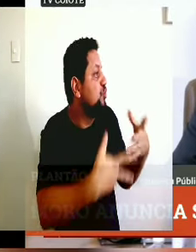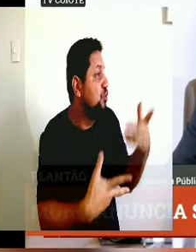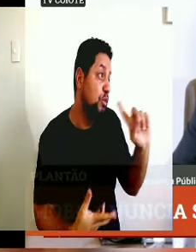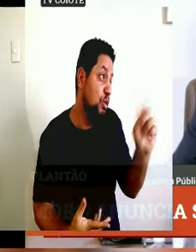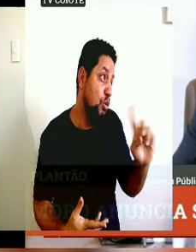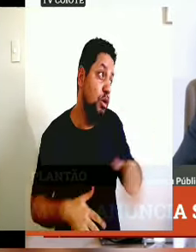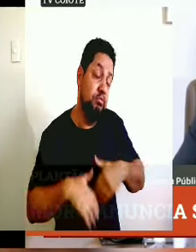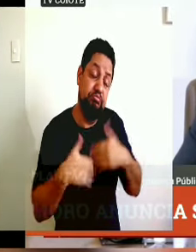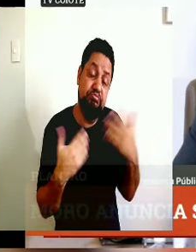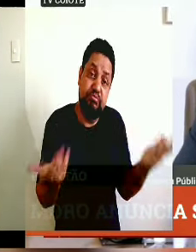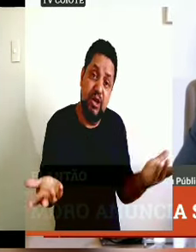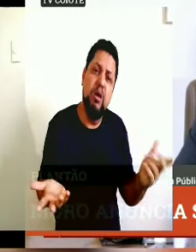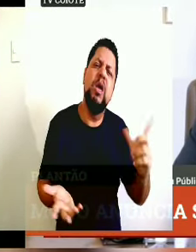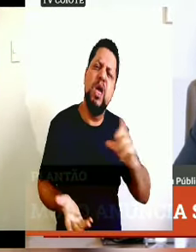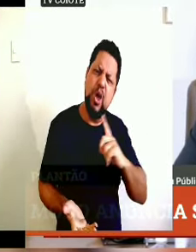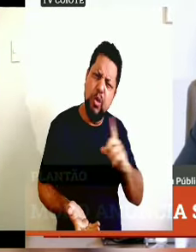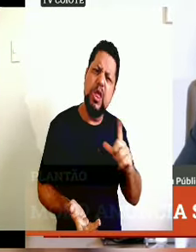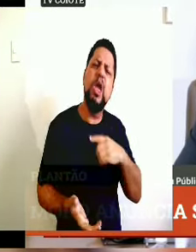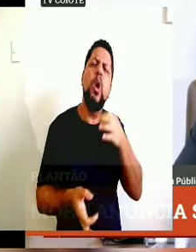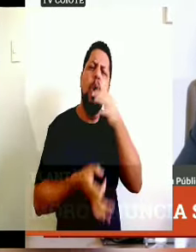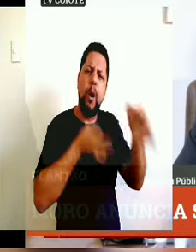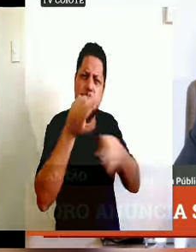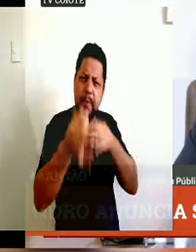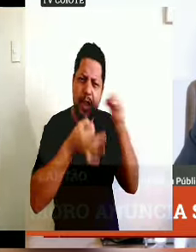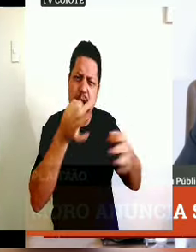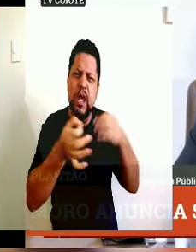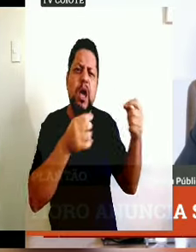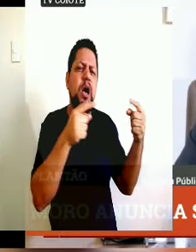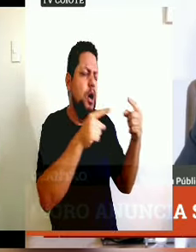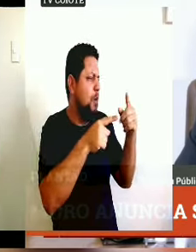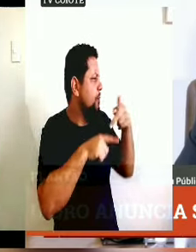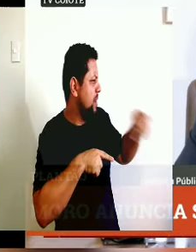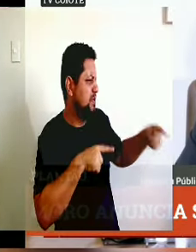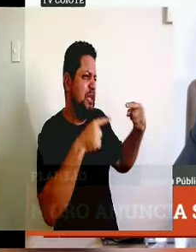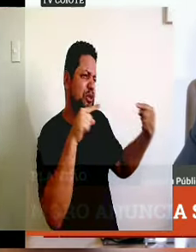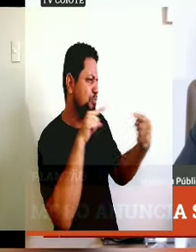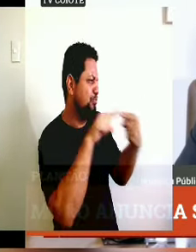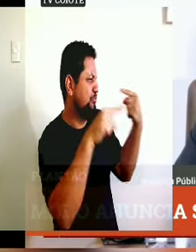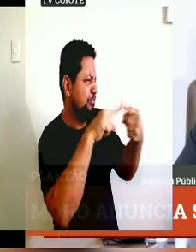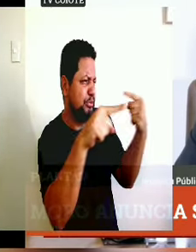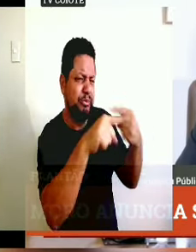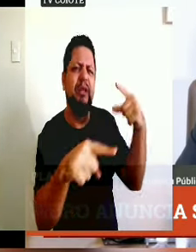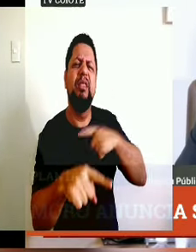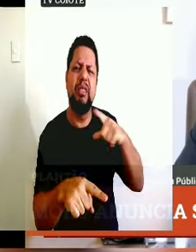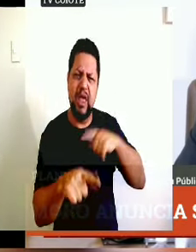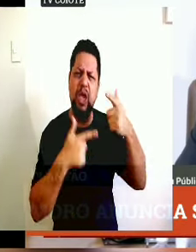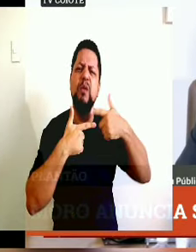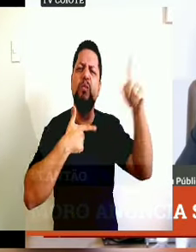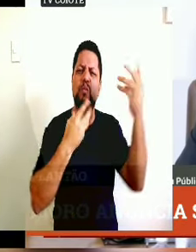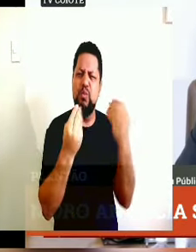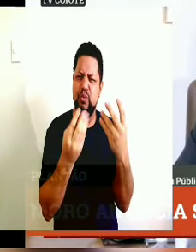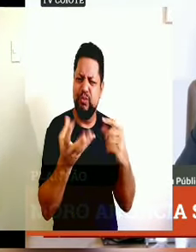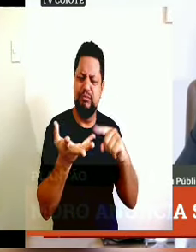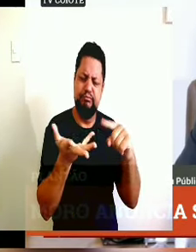Eu tenho até outras divergências, tive outras divergências com o presidente federal, com o presidente da República durante